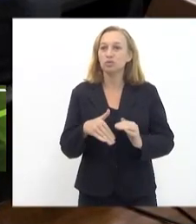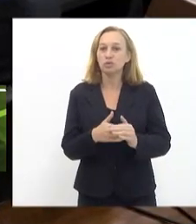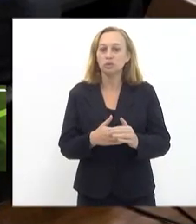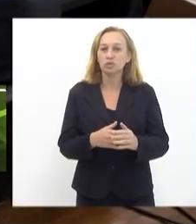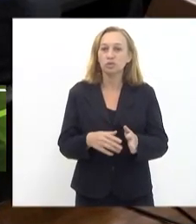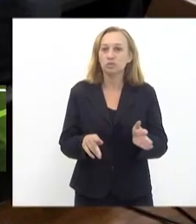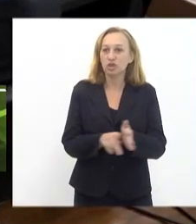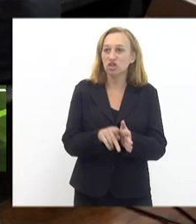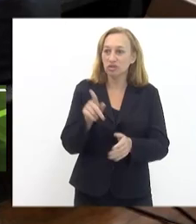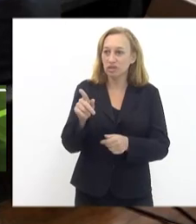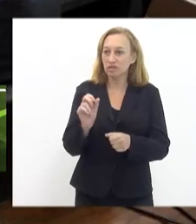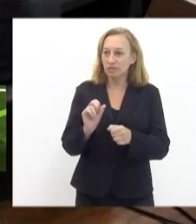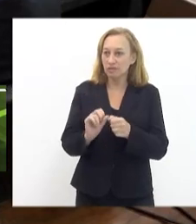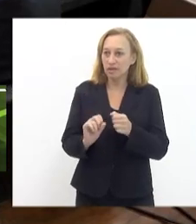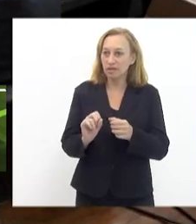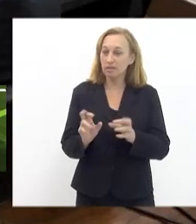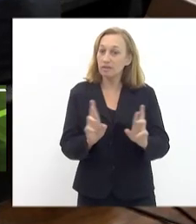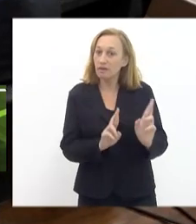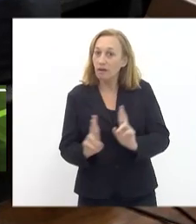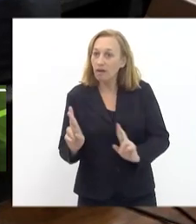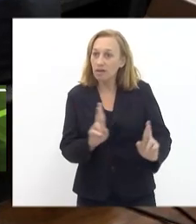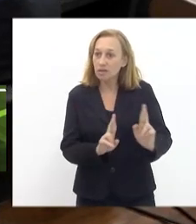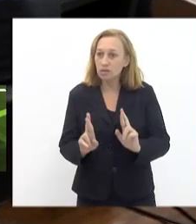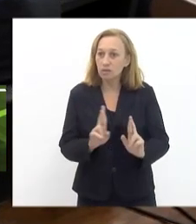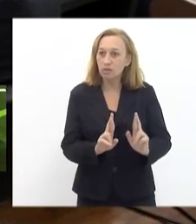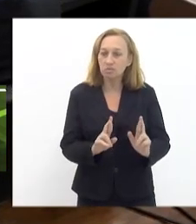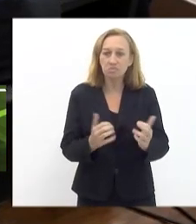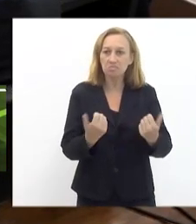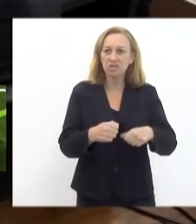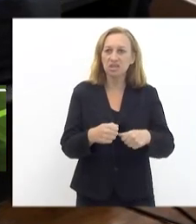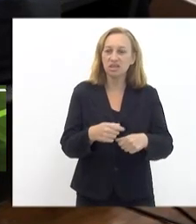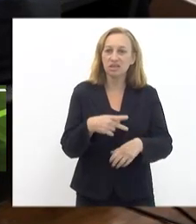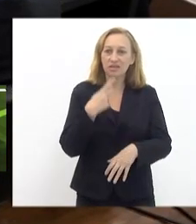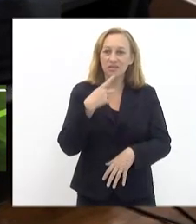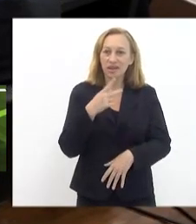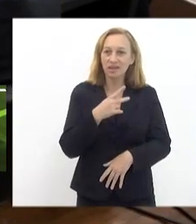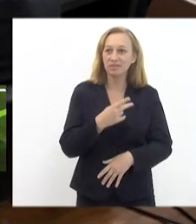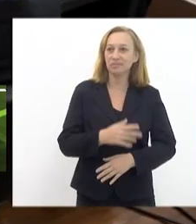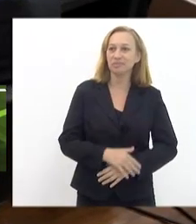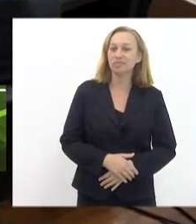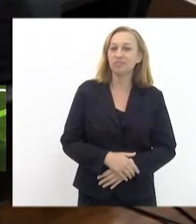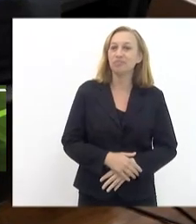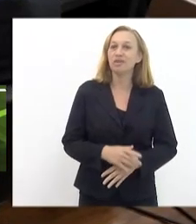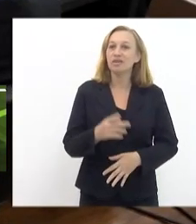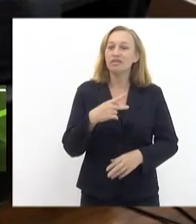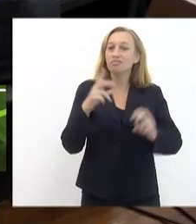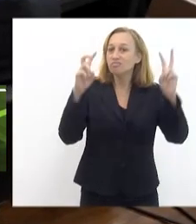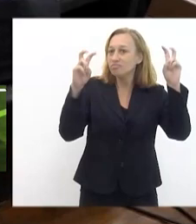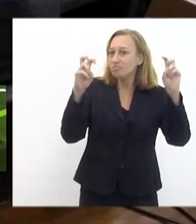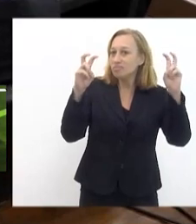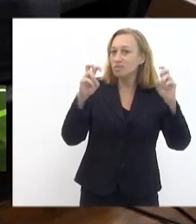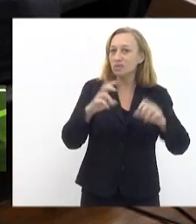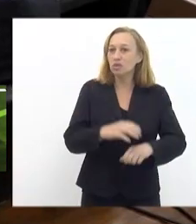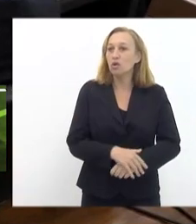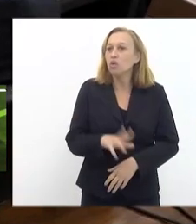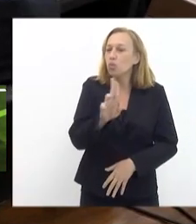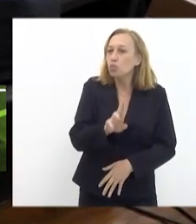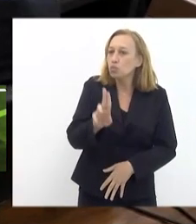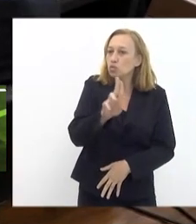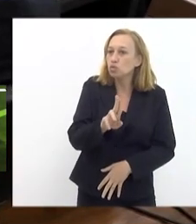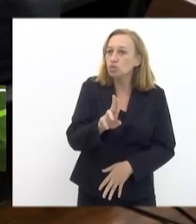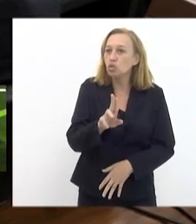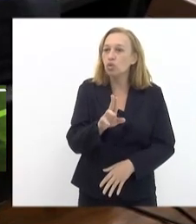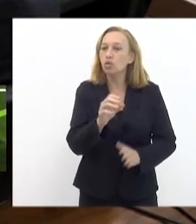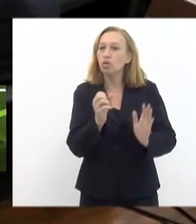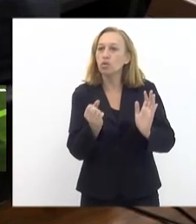que você Relacione a não precisa ficar Citando os estruturantes eu puxar essa questão por que você não usou o